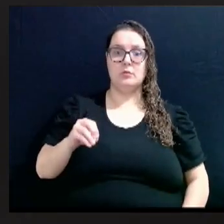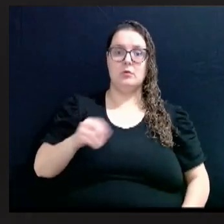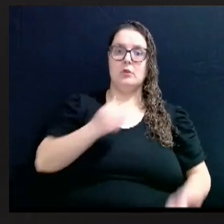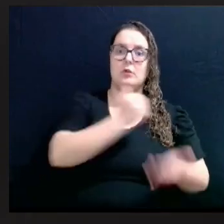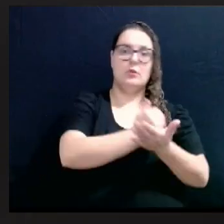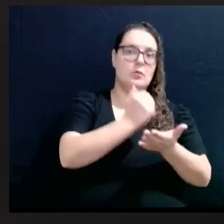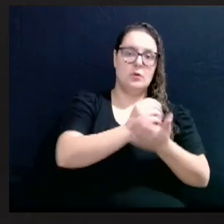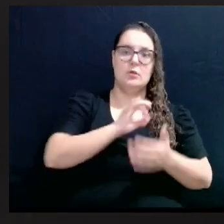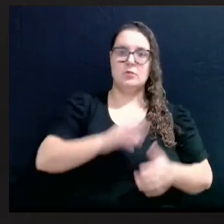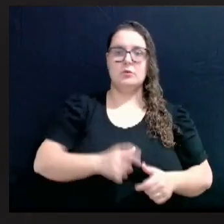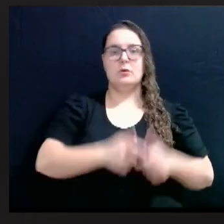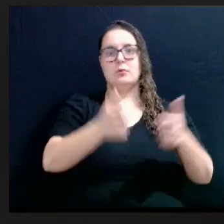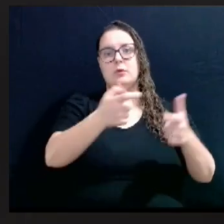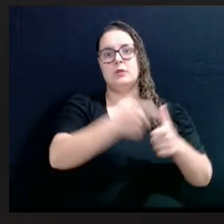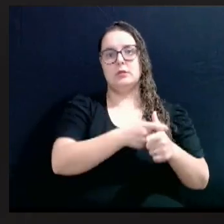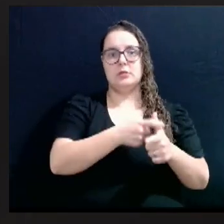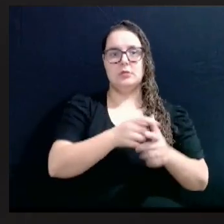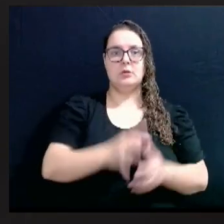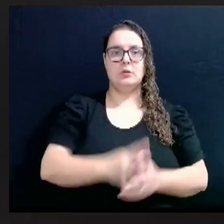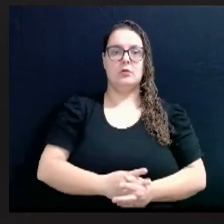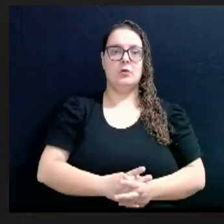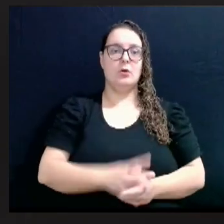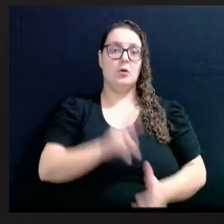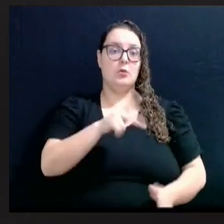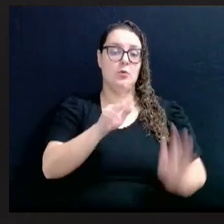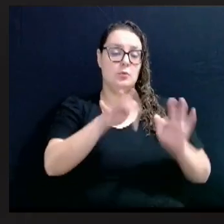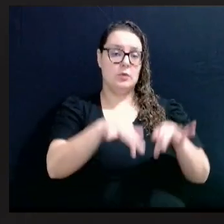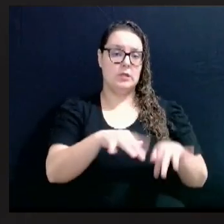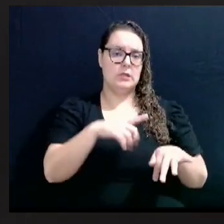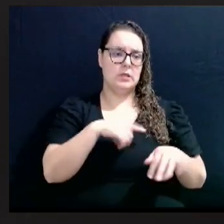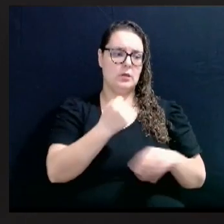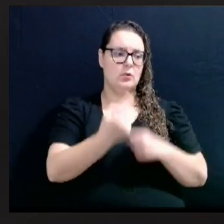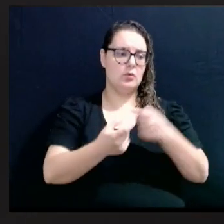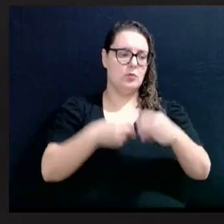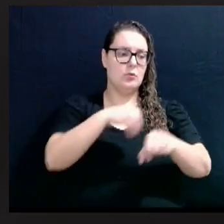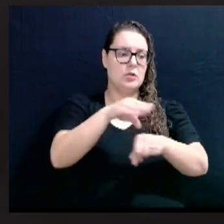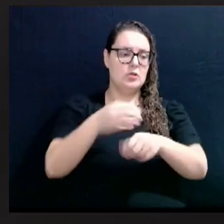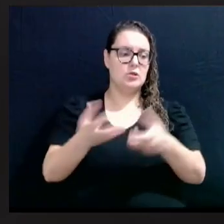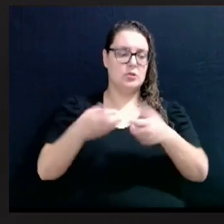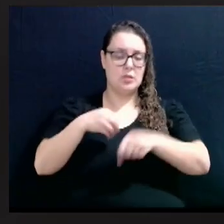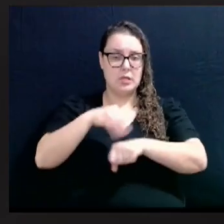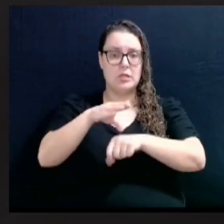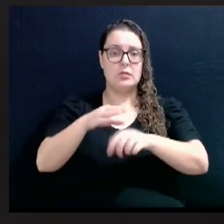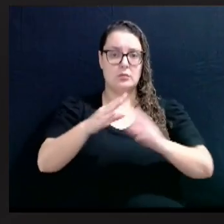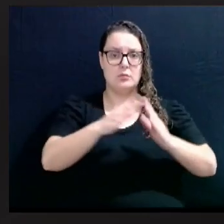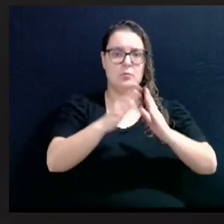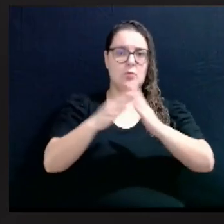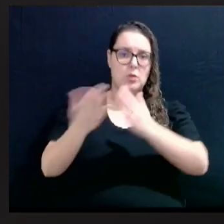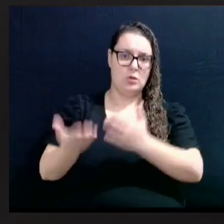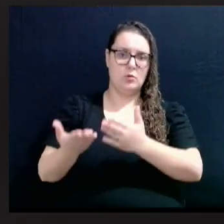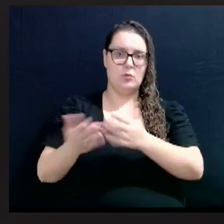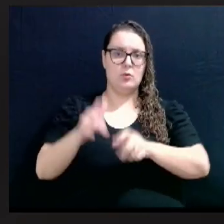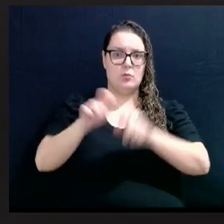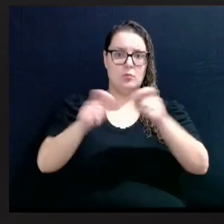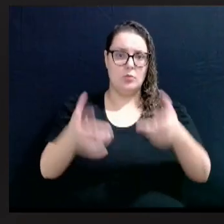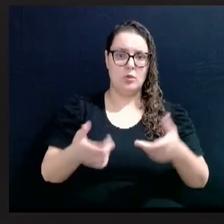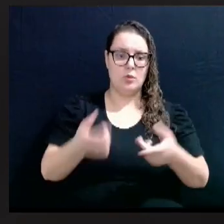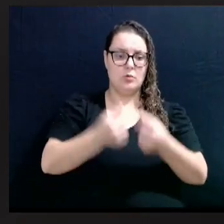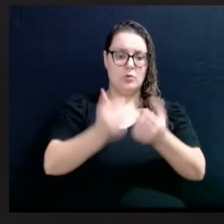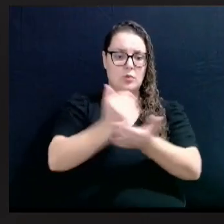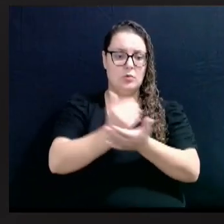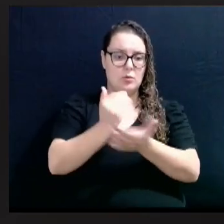dívida. Professor, para a gente finalizar aqui, tem mais alguma dica que você quer passar para o pessoal de casa, né? Para o pessoal financiar o apartamento com